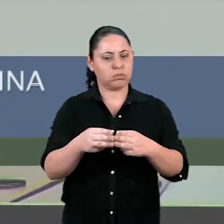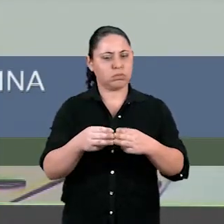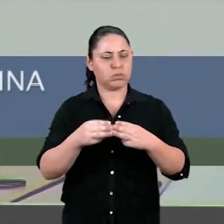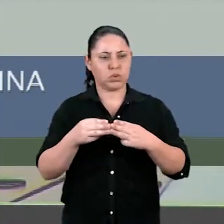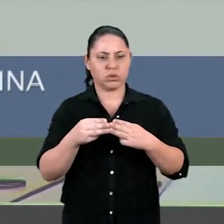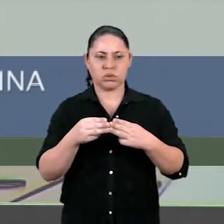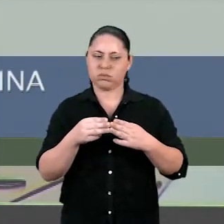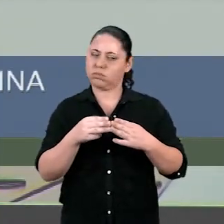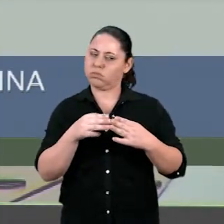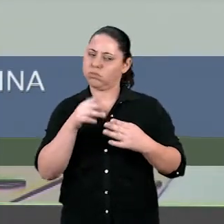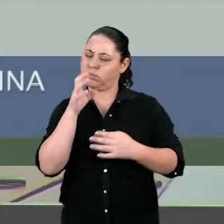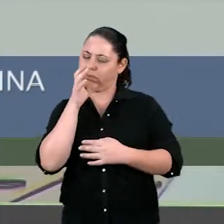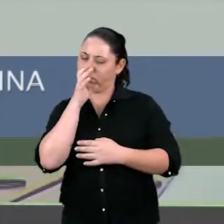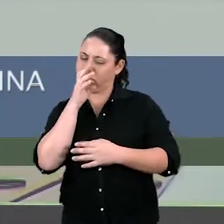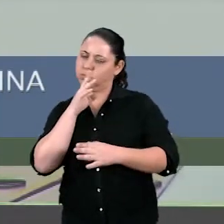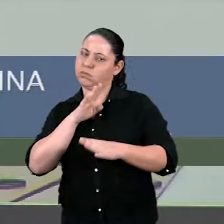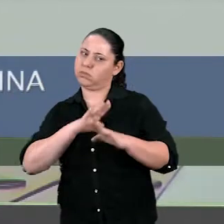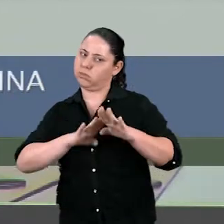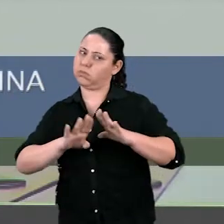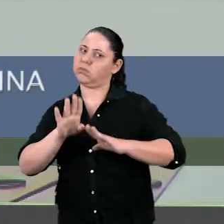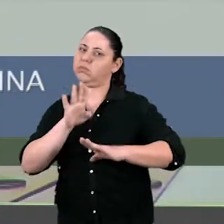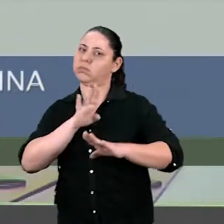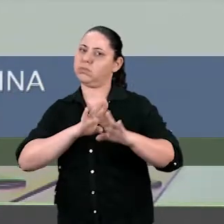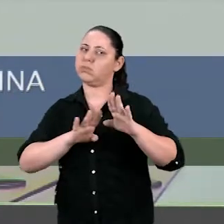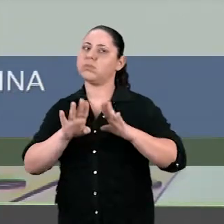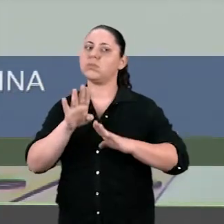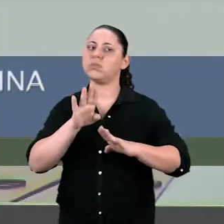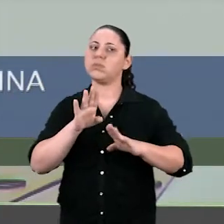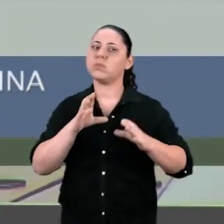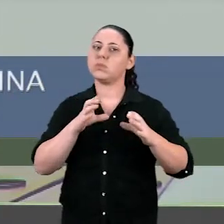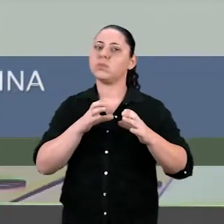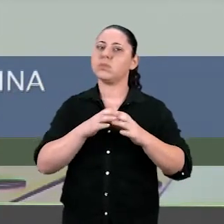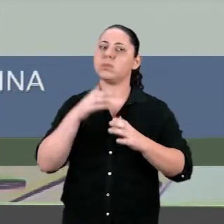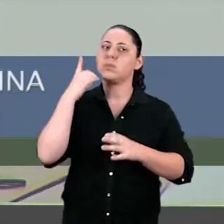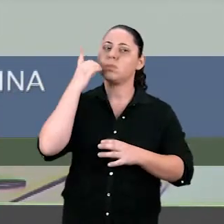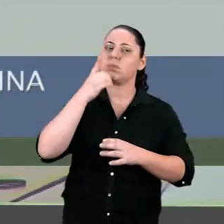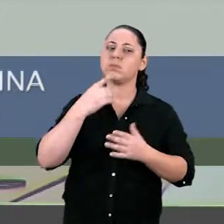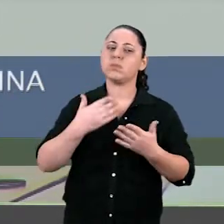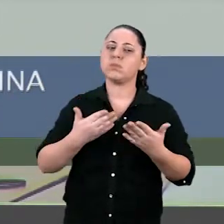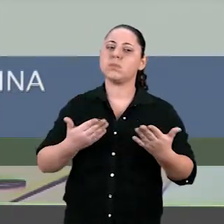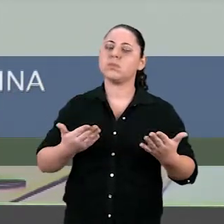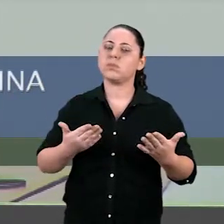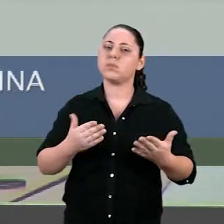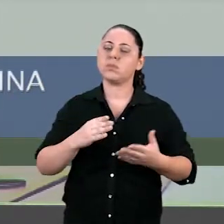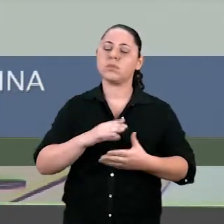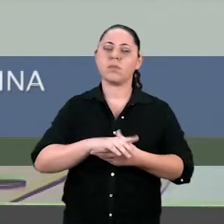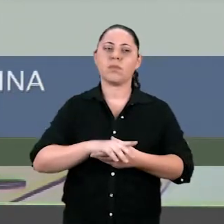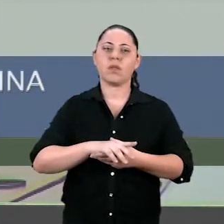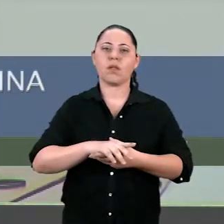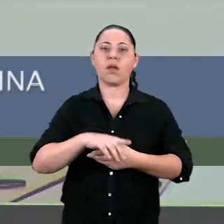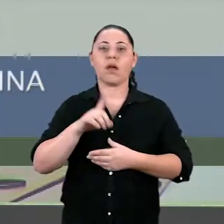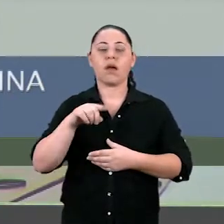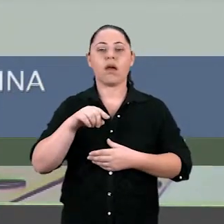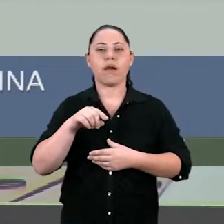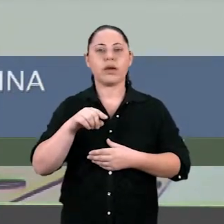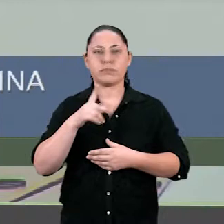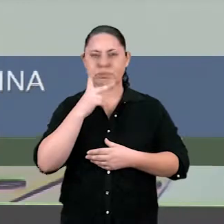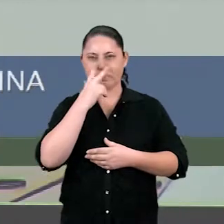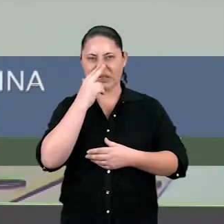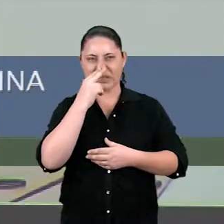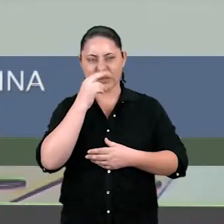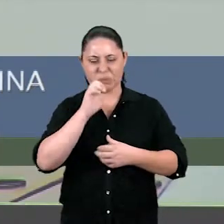parlamentarista. E essa adaptação funcional, ela gera,